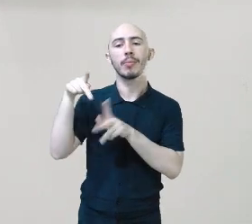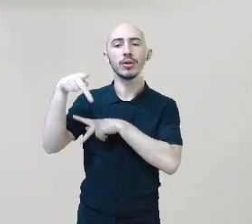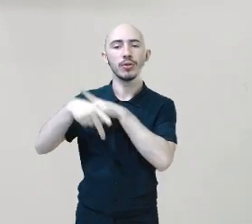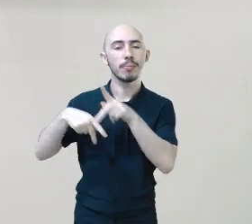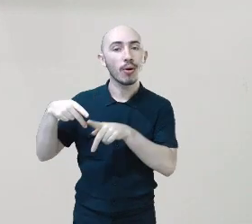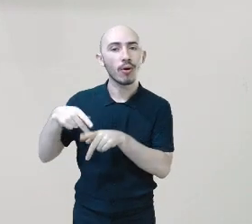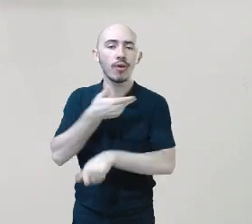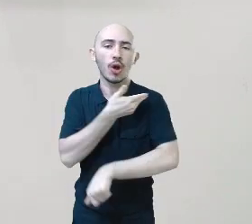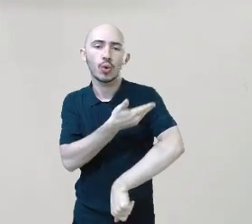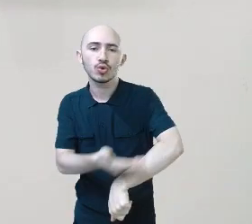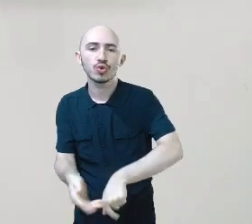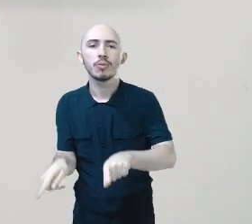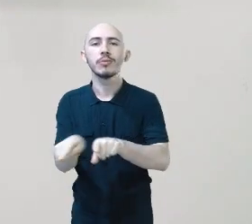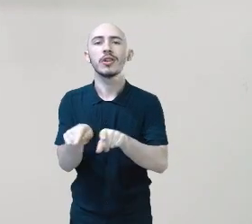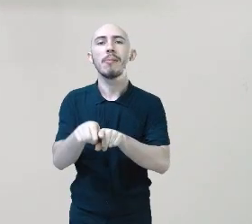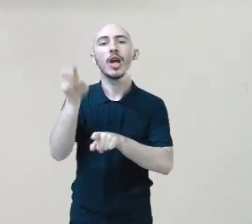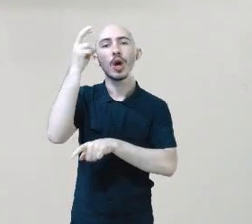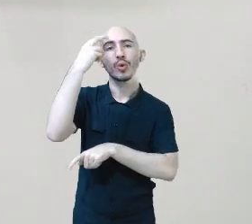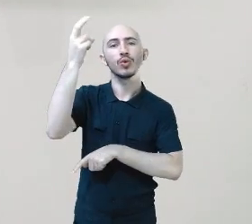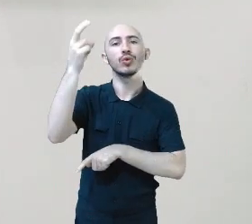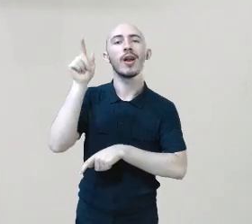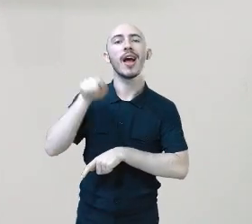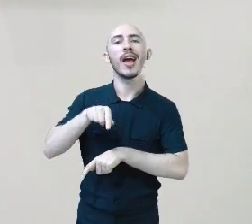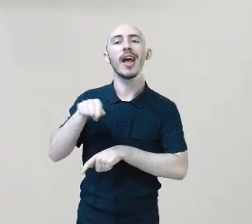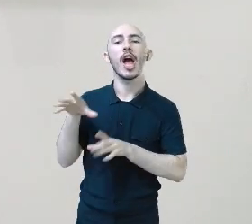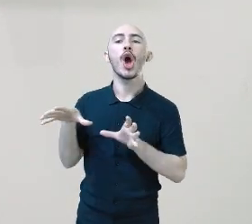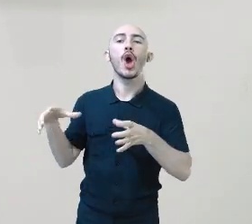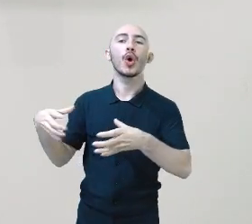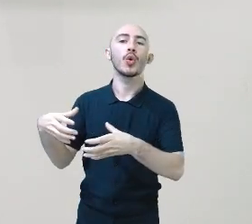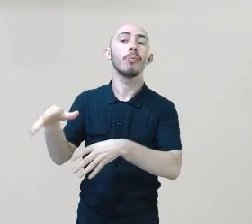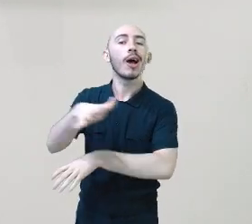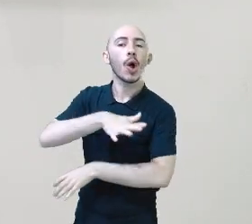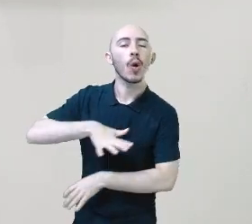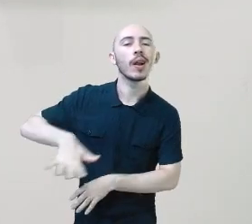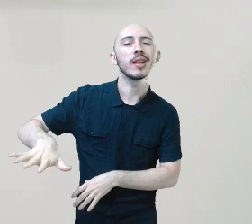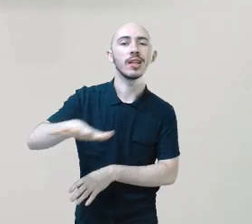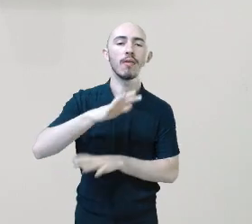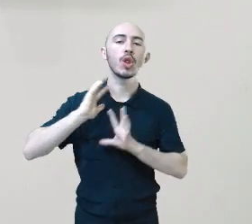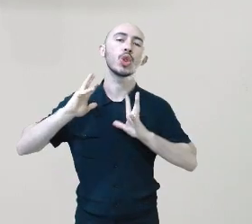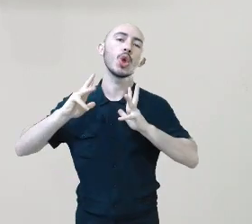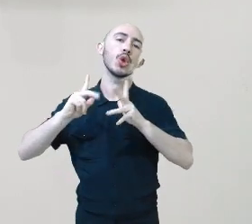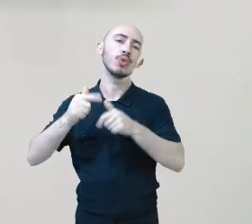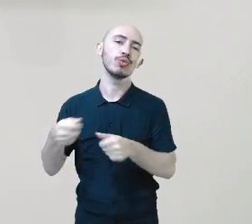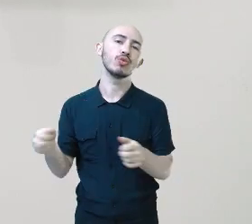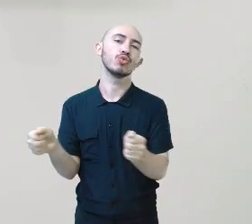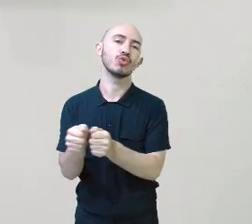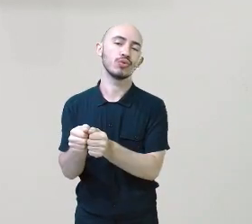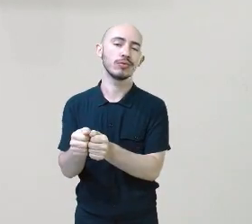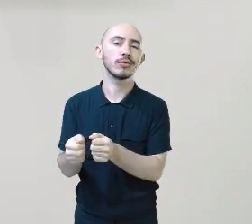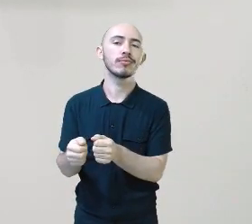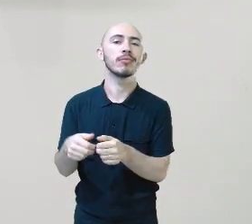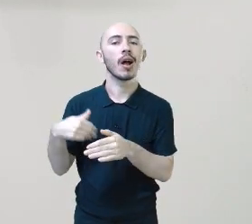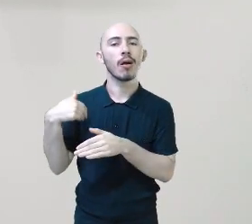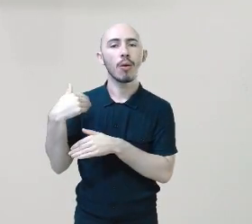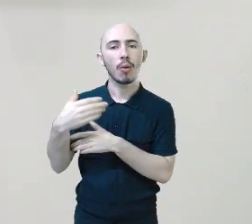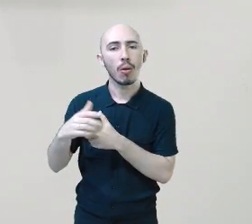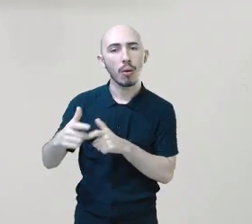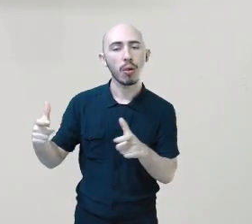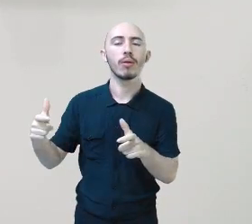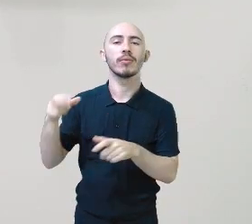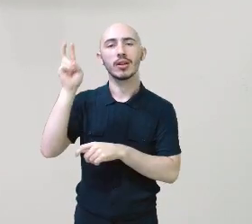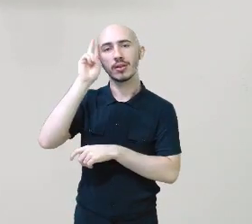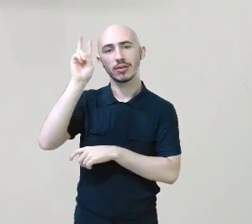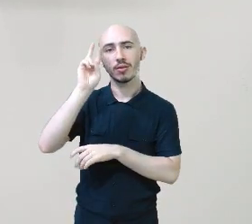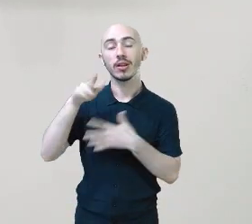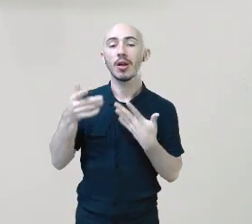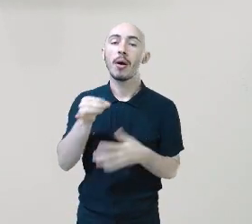cultura, é coletivo. Todo mundo construiu junto, muitas pessoas envolvidas. Então, por exemplo, se eu penso lá na história